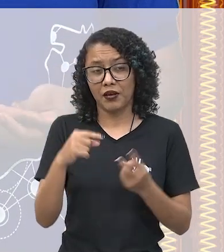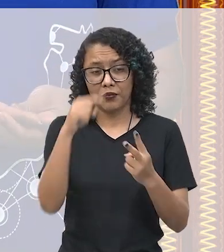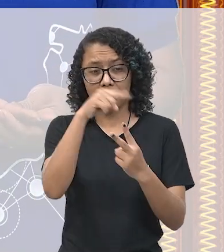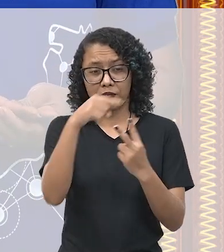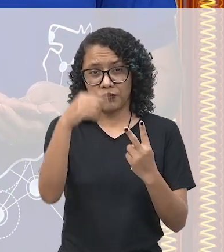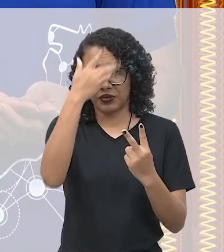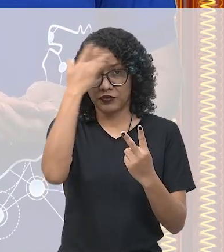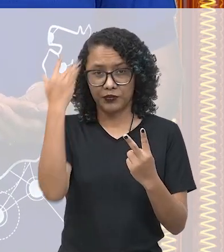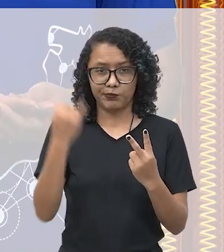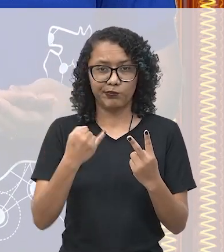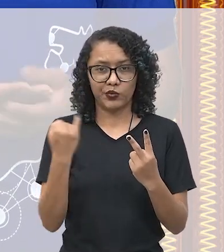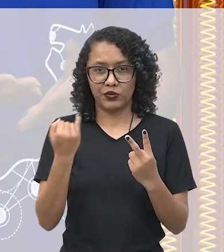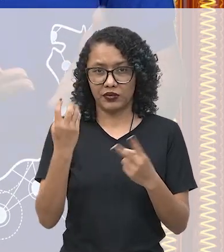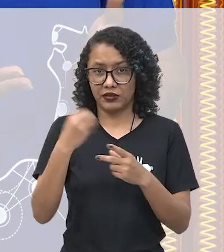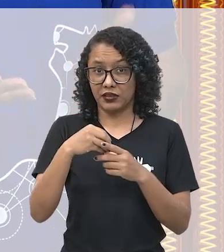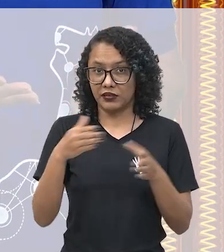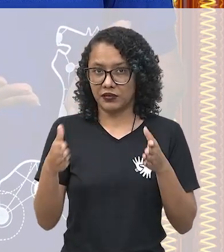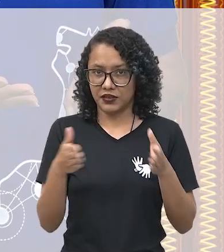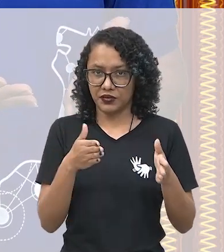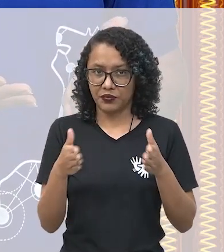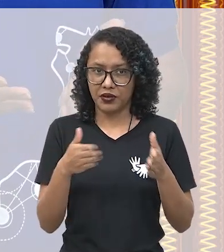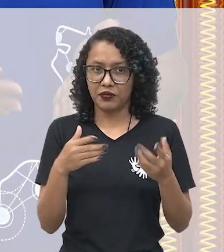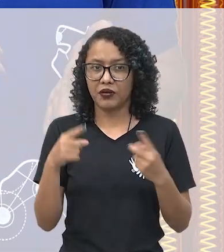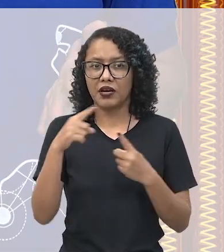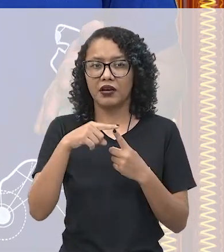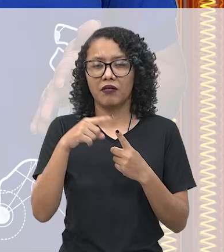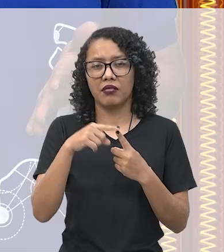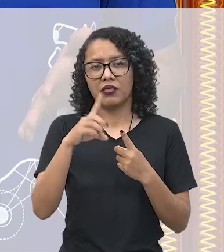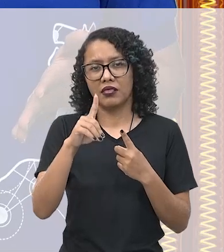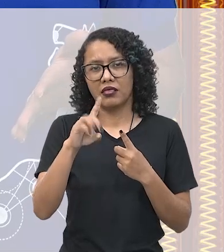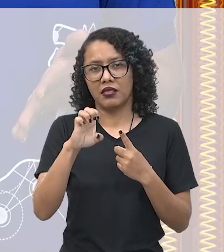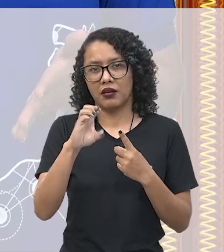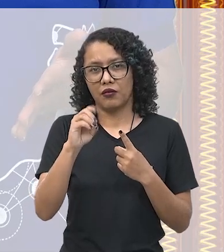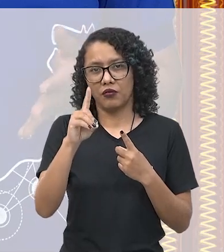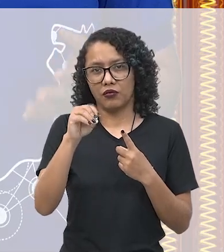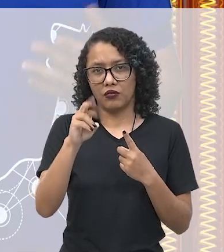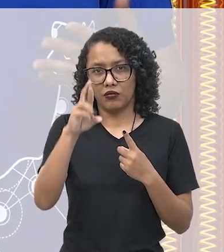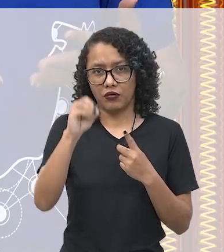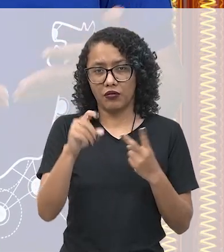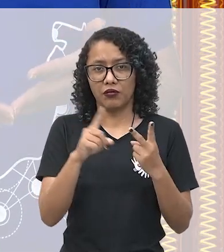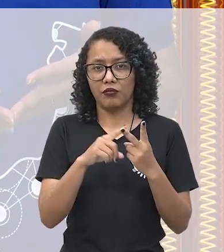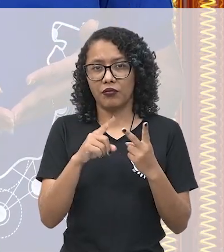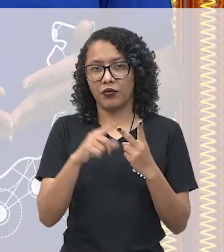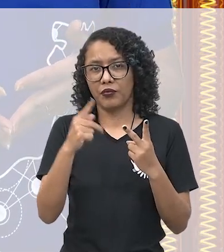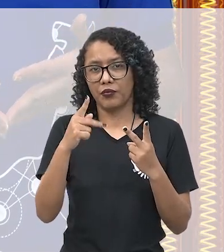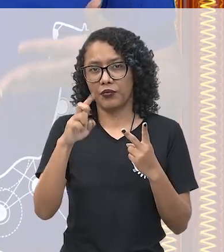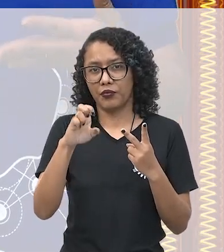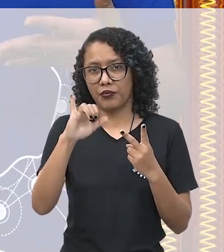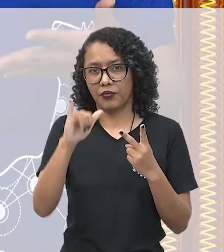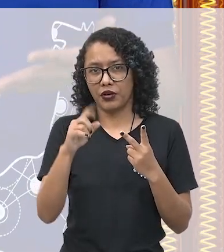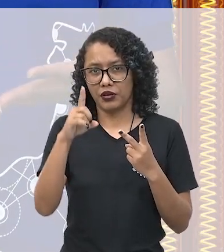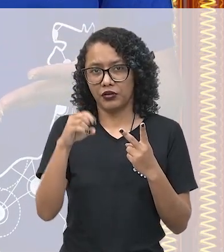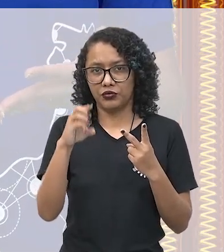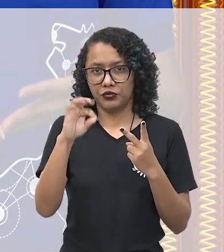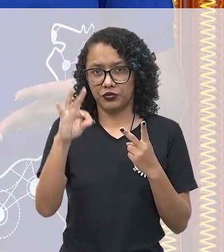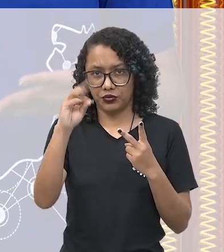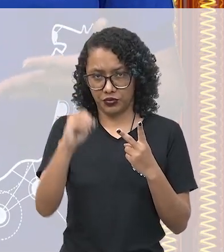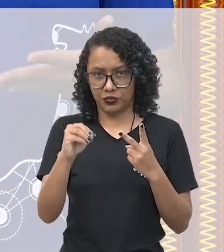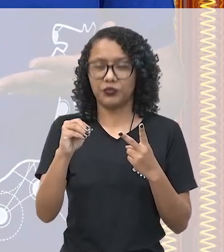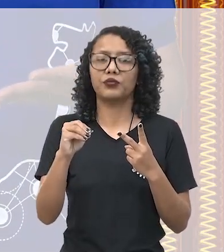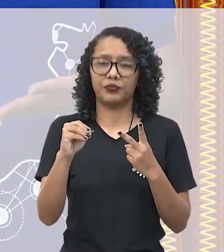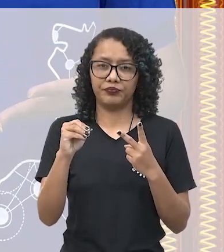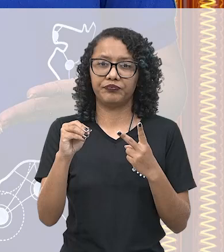figuras importantes neste processo, que é Marechal Deodoro e Floriano Peixoto, que são aí as características,